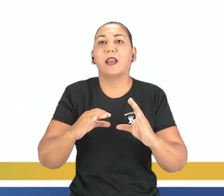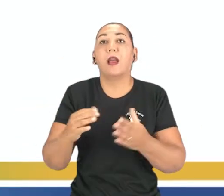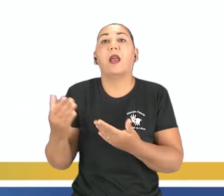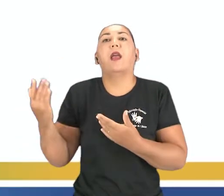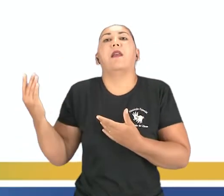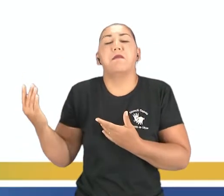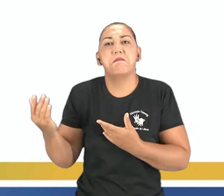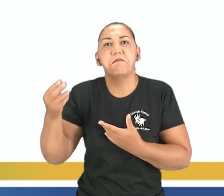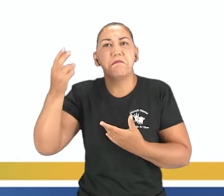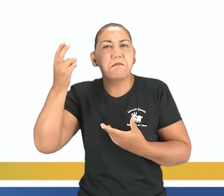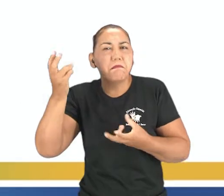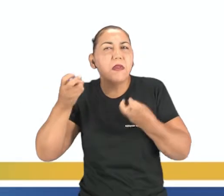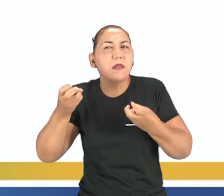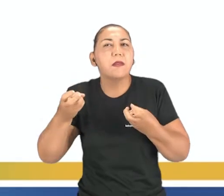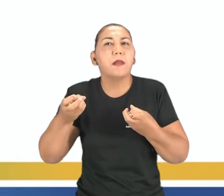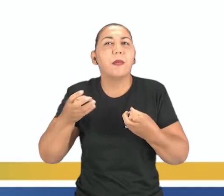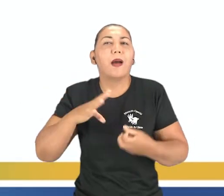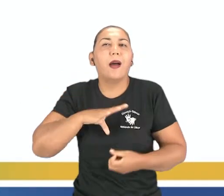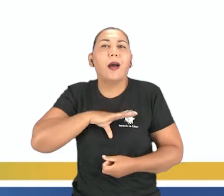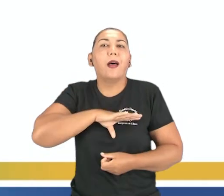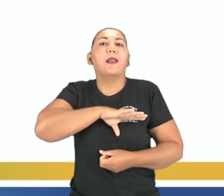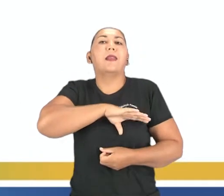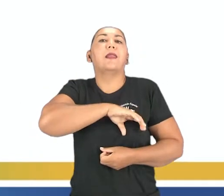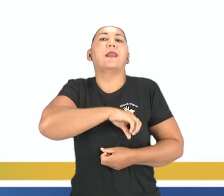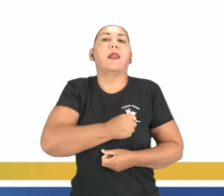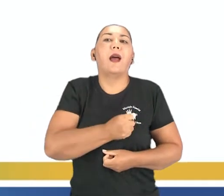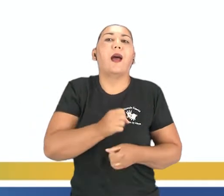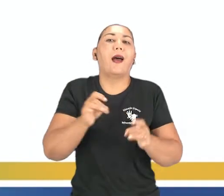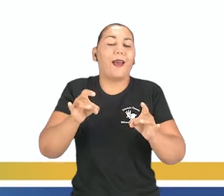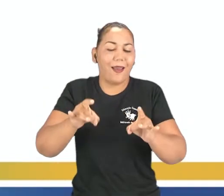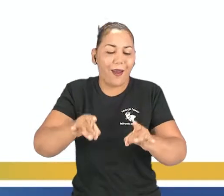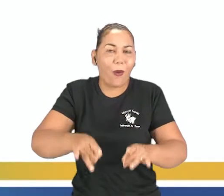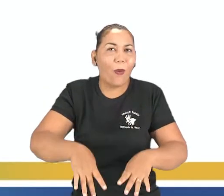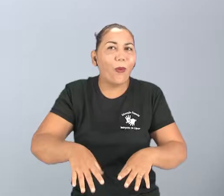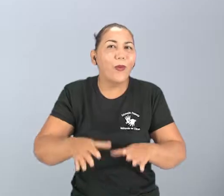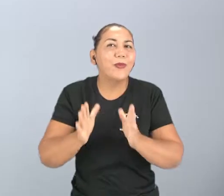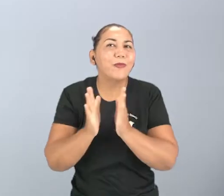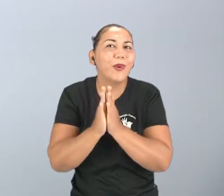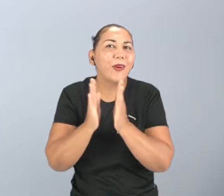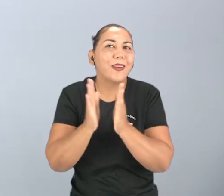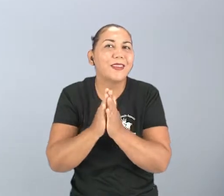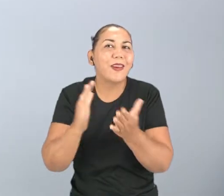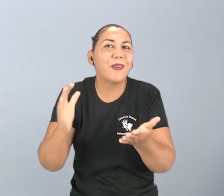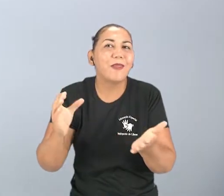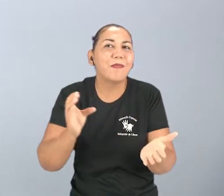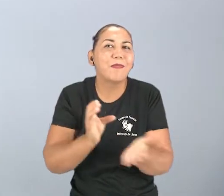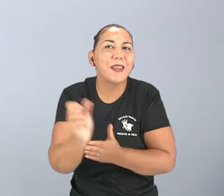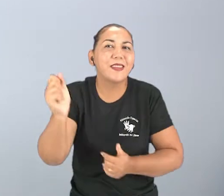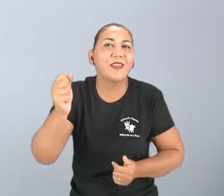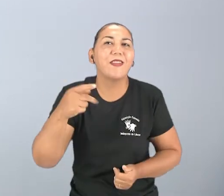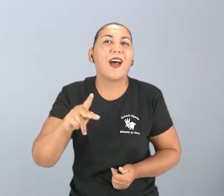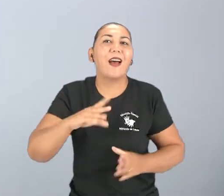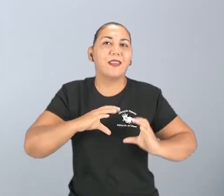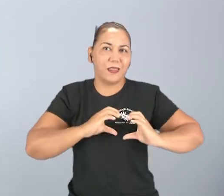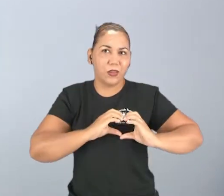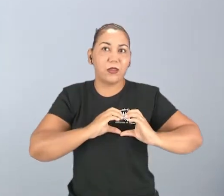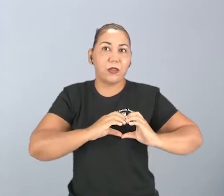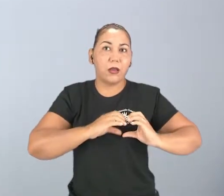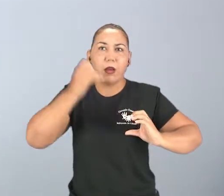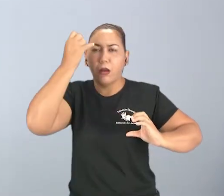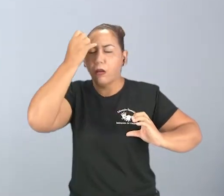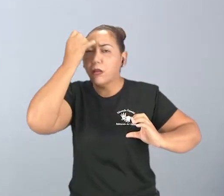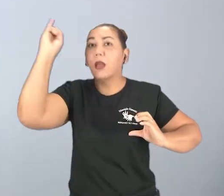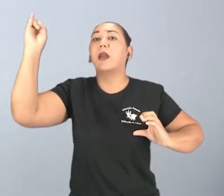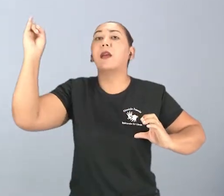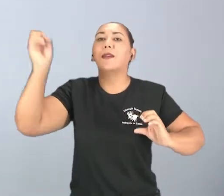canção, Meu Amor, essa é a última oração para salvar seu coração, a gente percebe uma ideia clara, certo? O meu